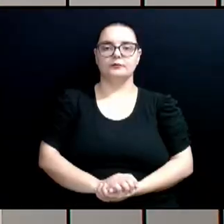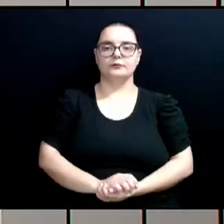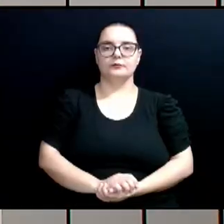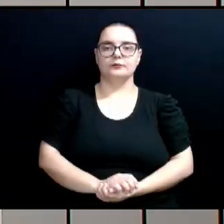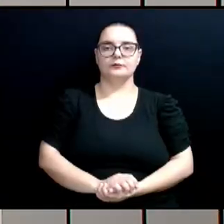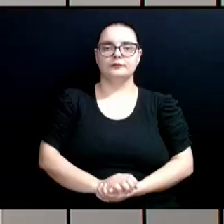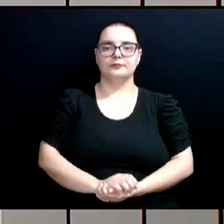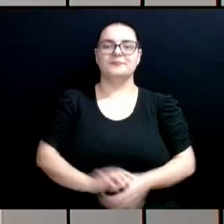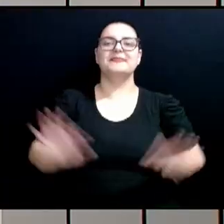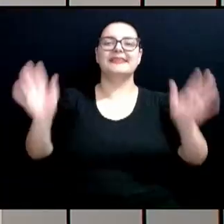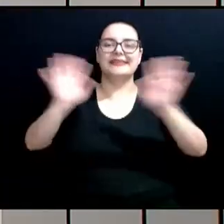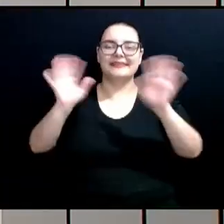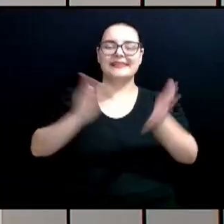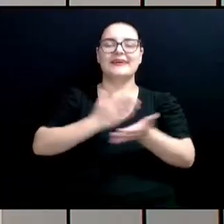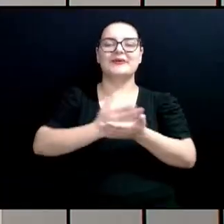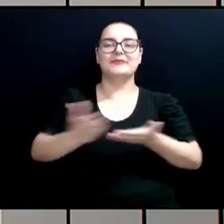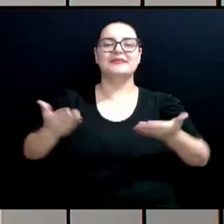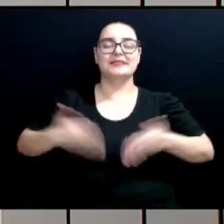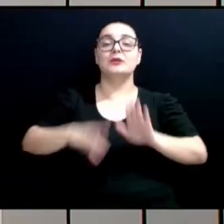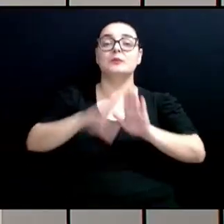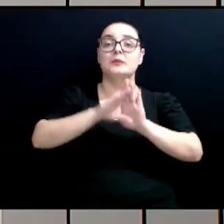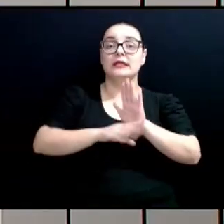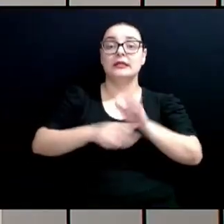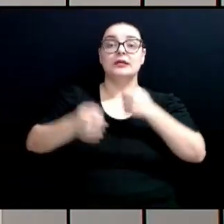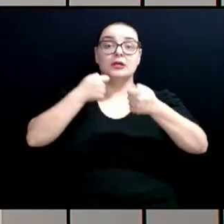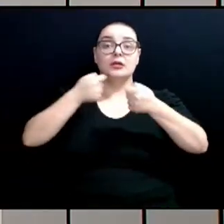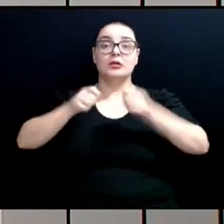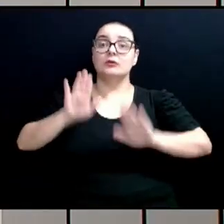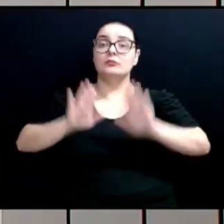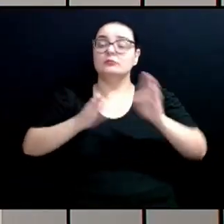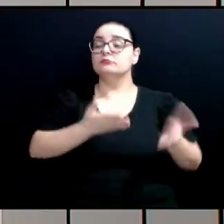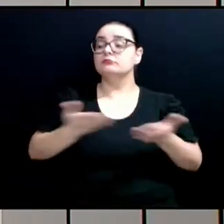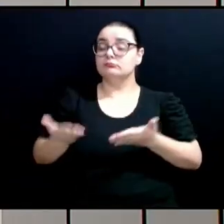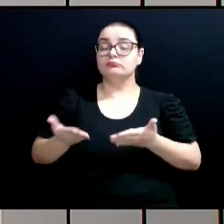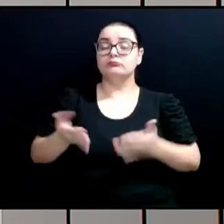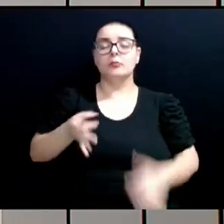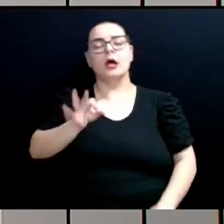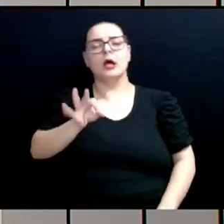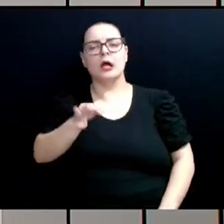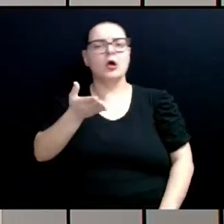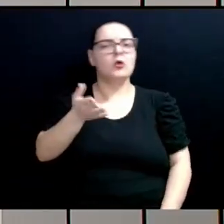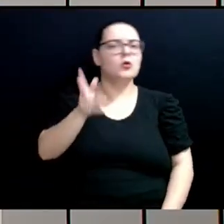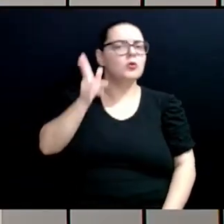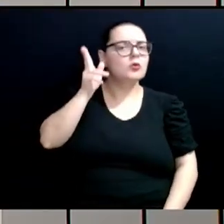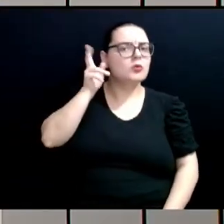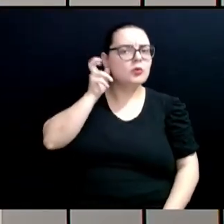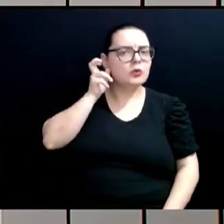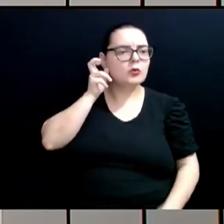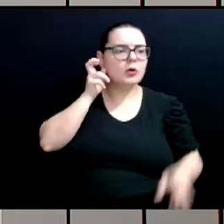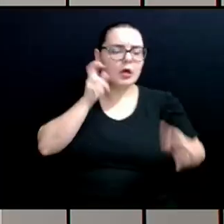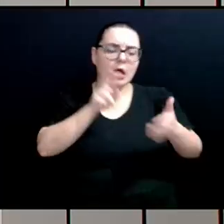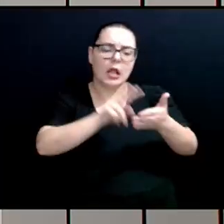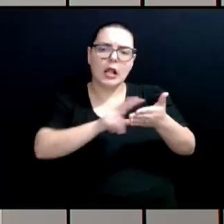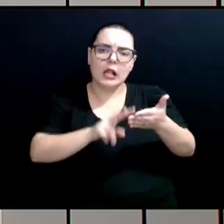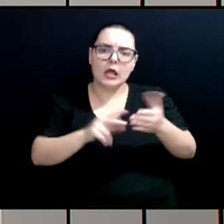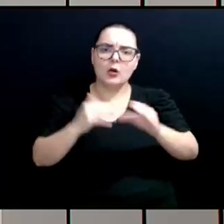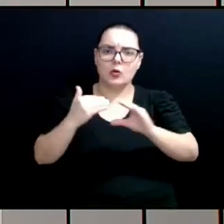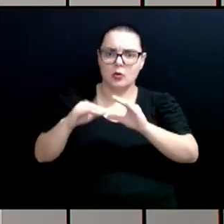Olá, começa agora o programa Questão de Ordem. Certamente você já ouviu, leu em meios de